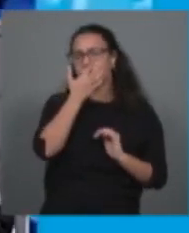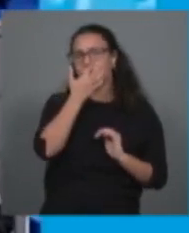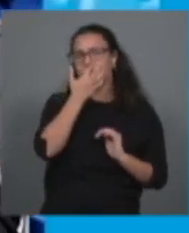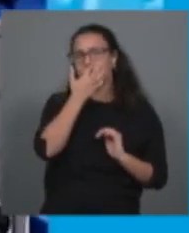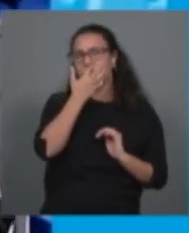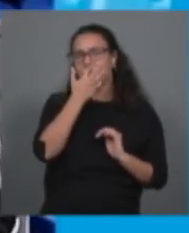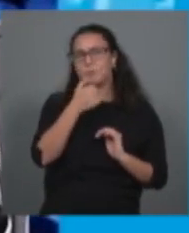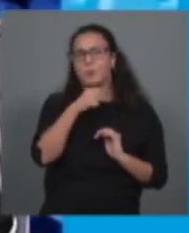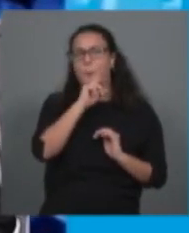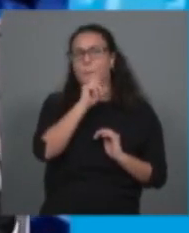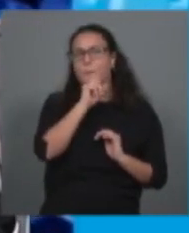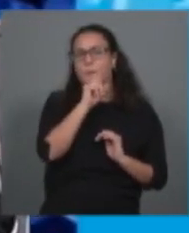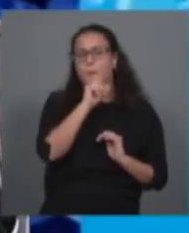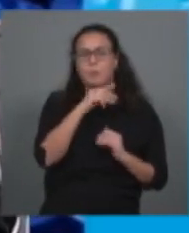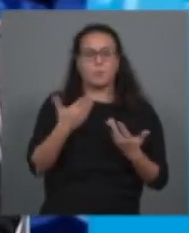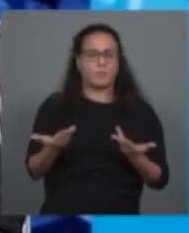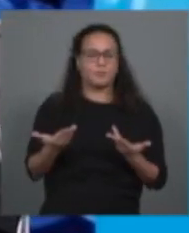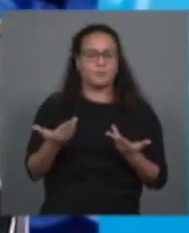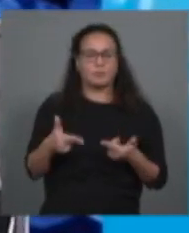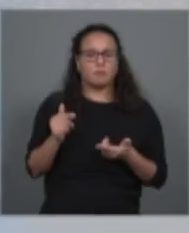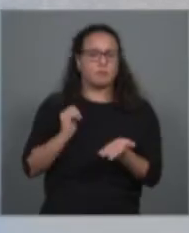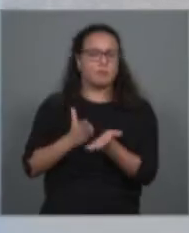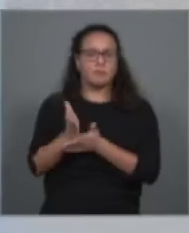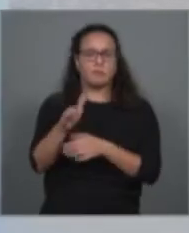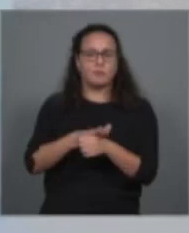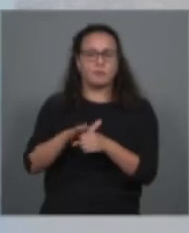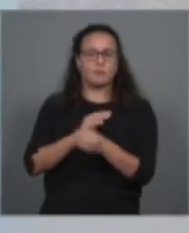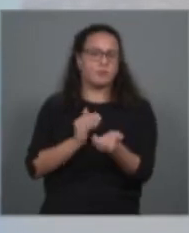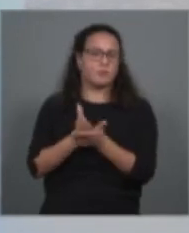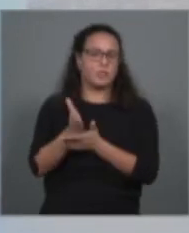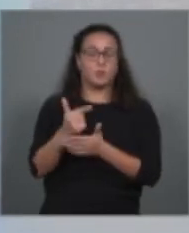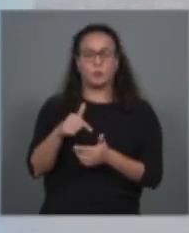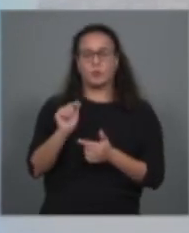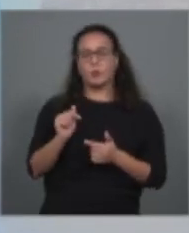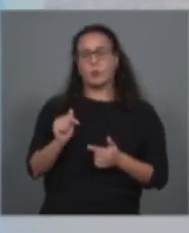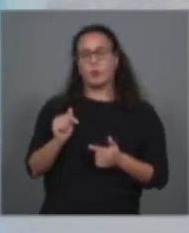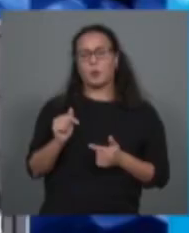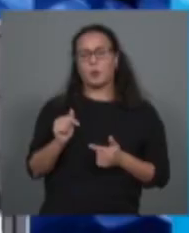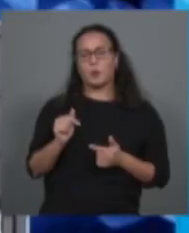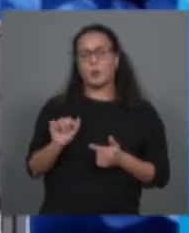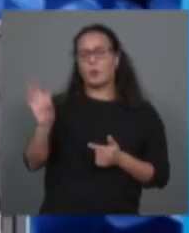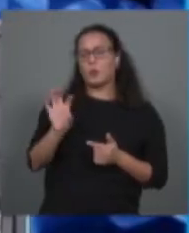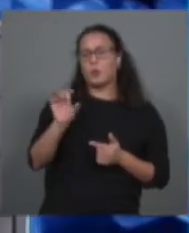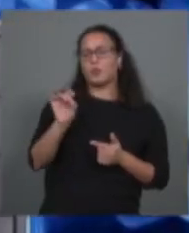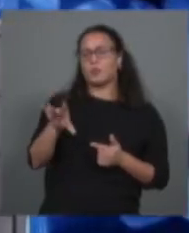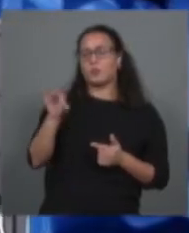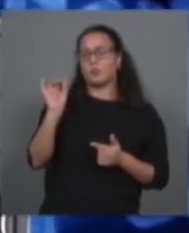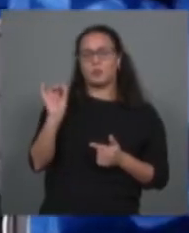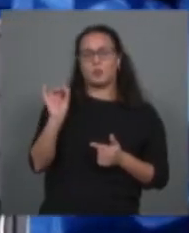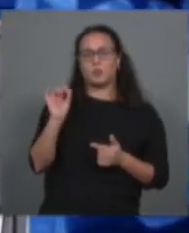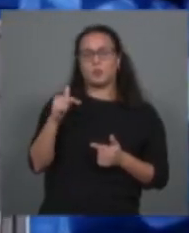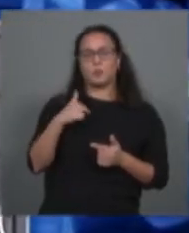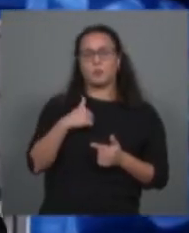quê? É deixar que continue a acontecer? Eu acho que, na verdade, isto são opções que nos dão. Nenhuma mulher é obrigada a estacionar ali, nenhuma mulher